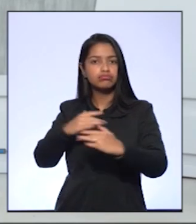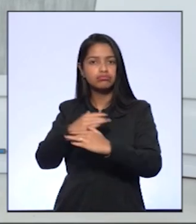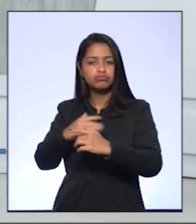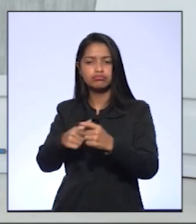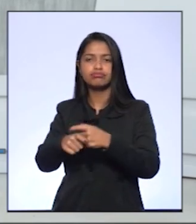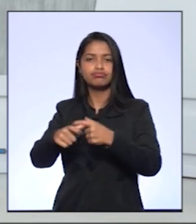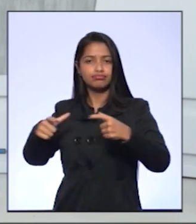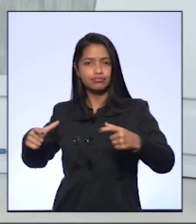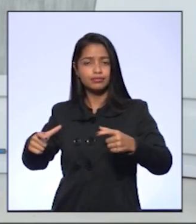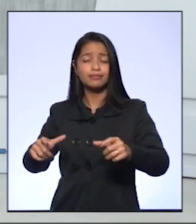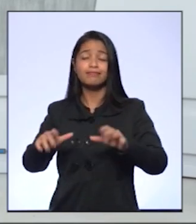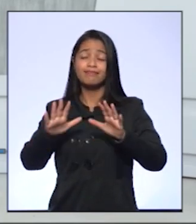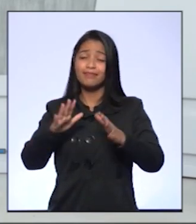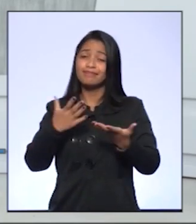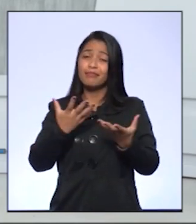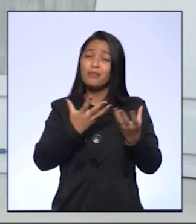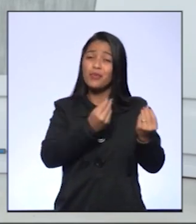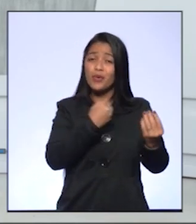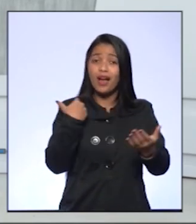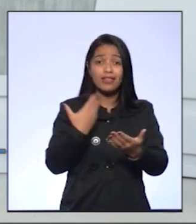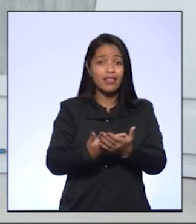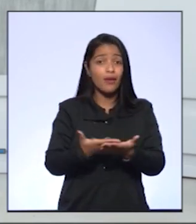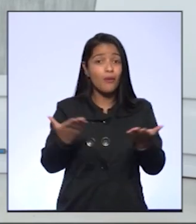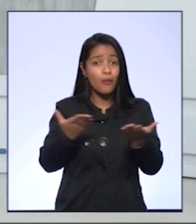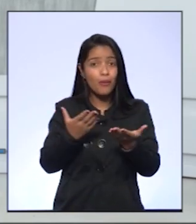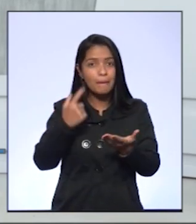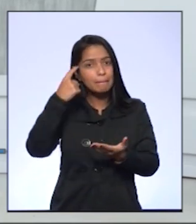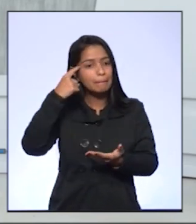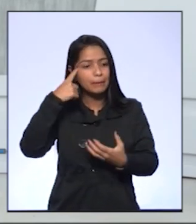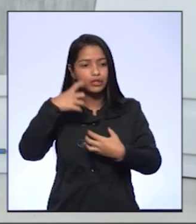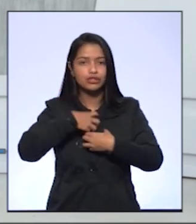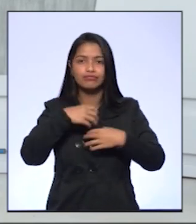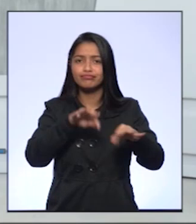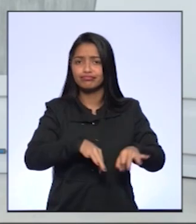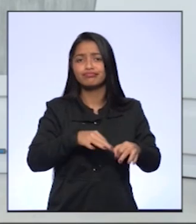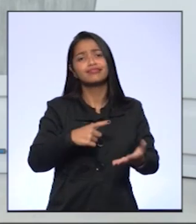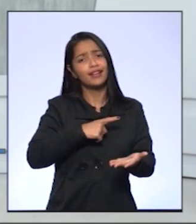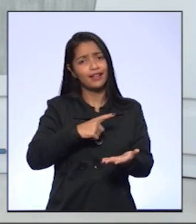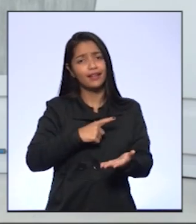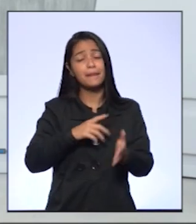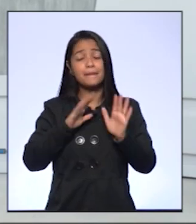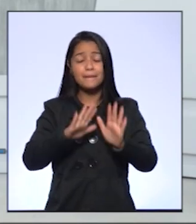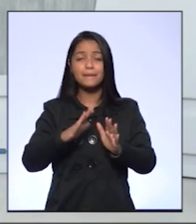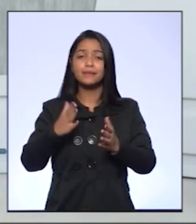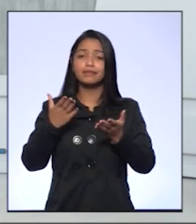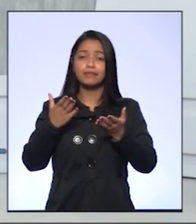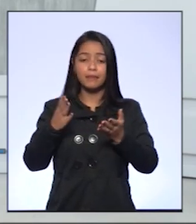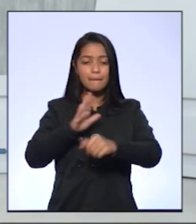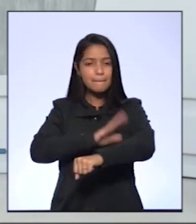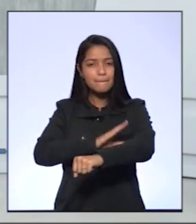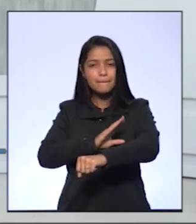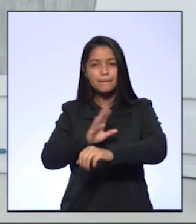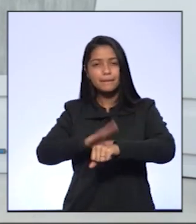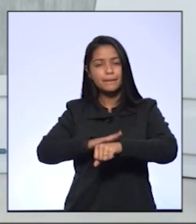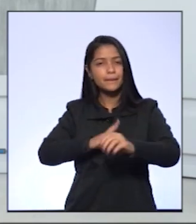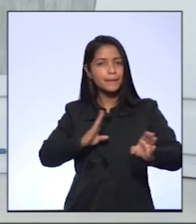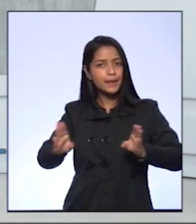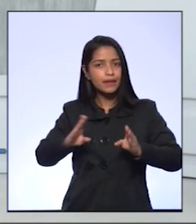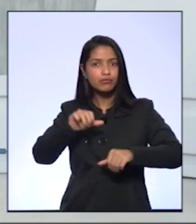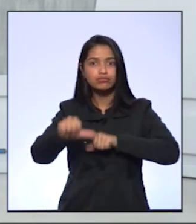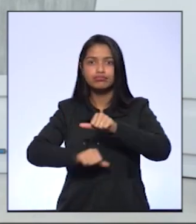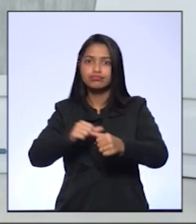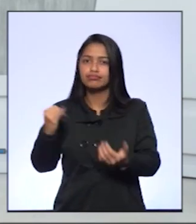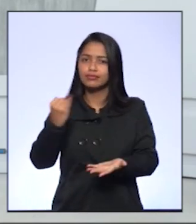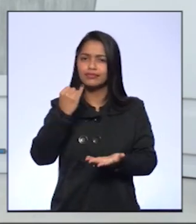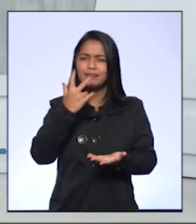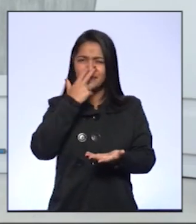muito tempo. Mano, tem gente que tem mentalidade feudal hoje. Mas, no geral, nós falamos de uma importante transição. Louco, né?